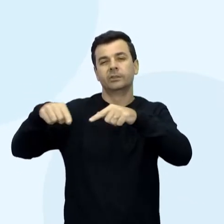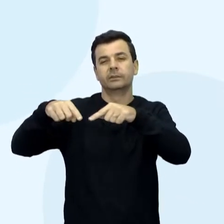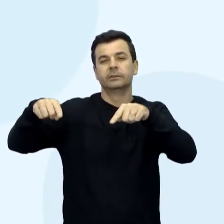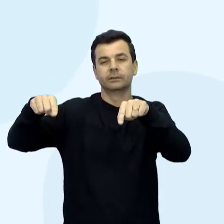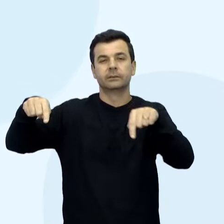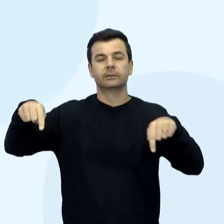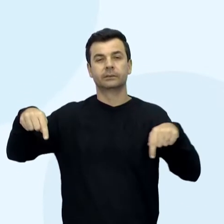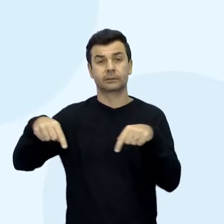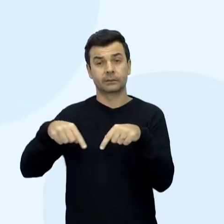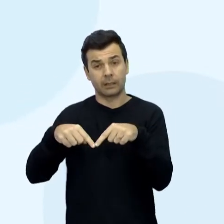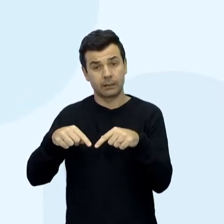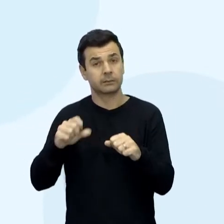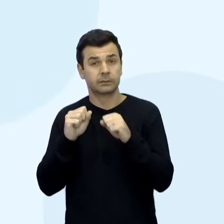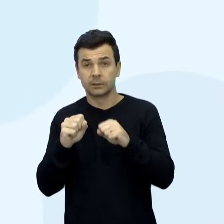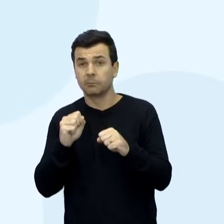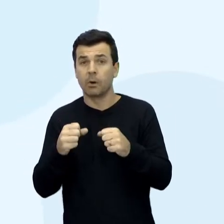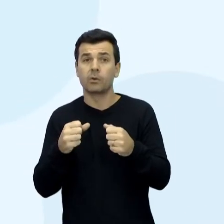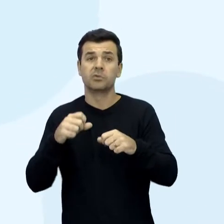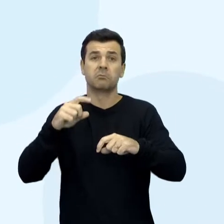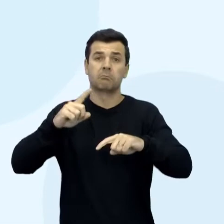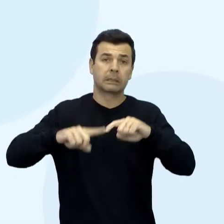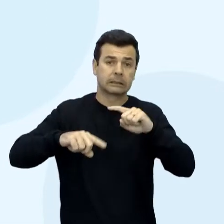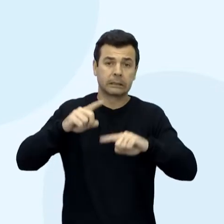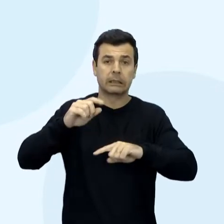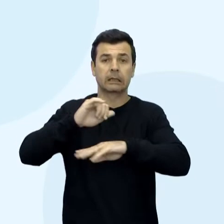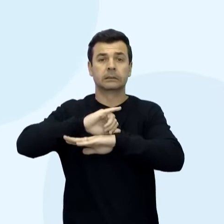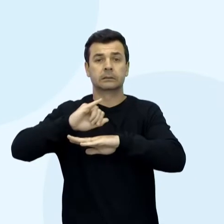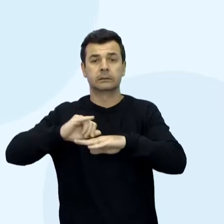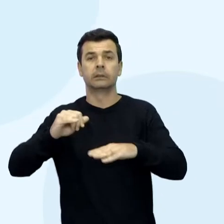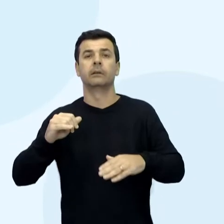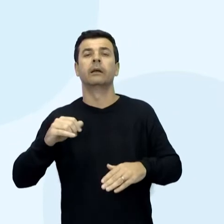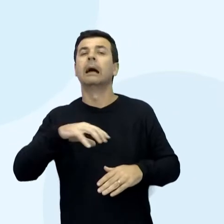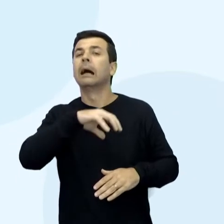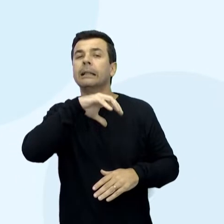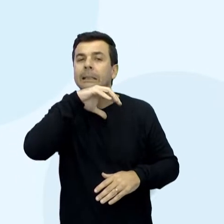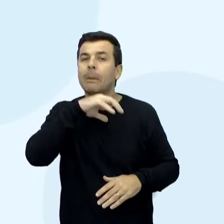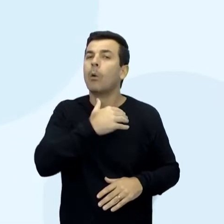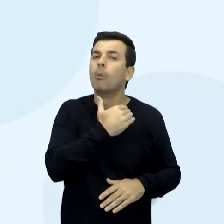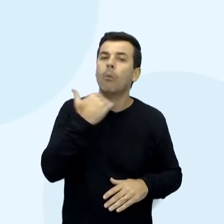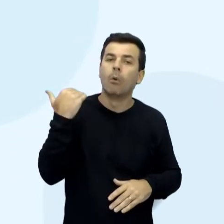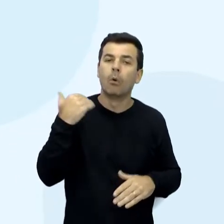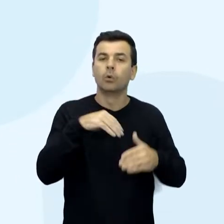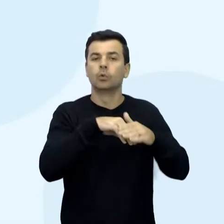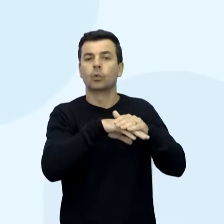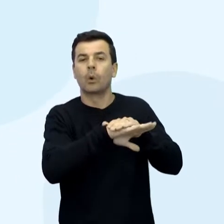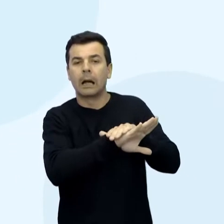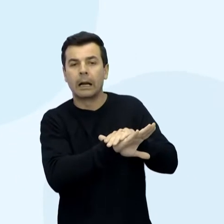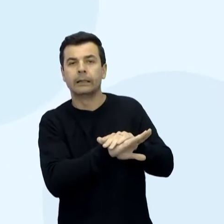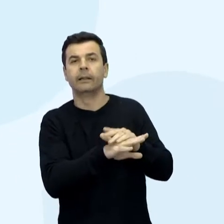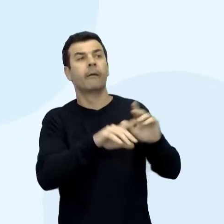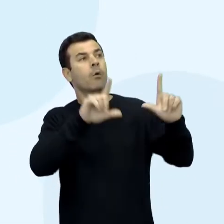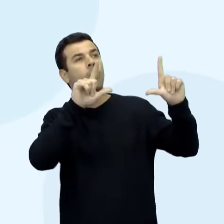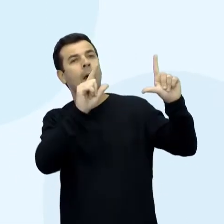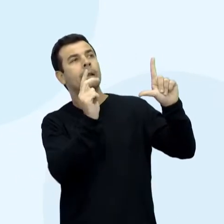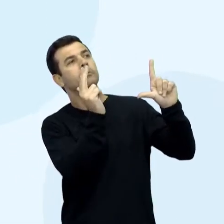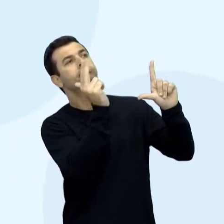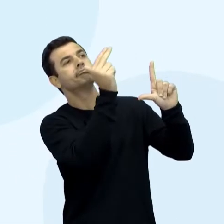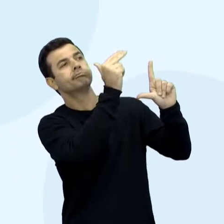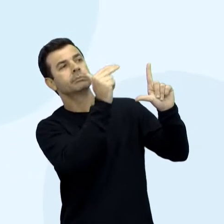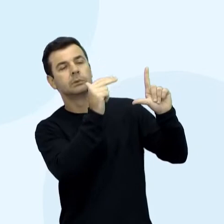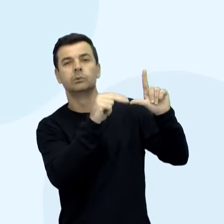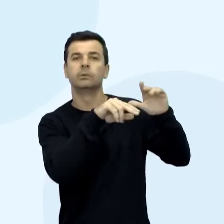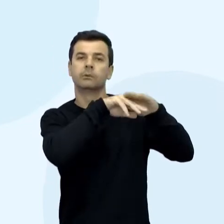onde a gente coleciona itens, tá? Desde fósseis, pinturas, e eles serviam para você mostrar,